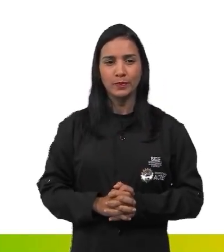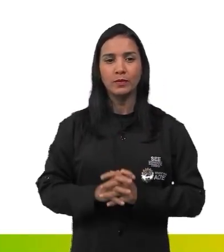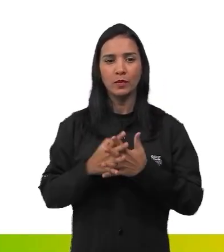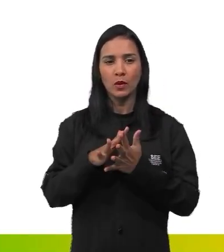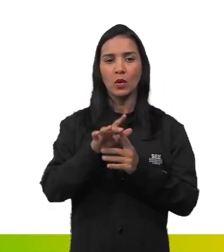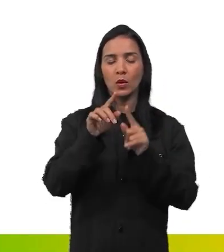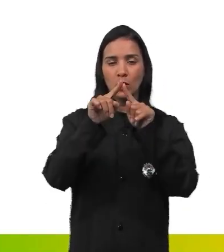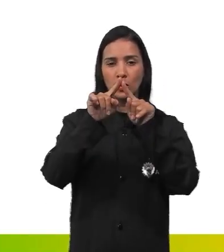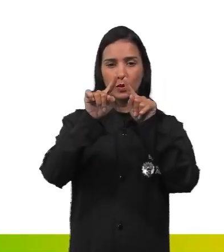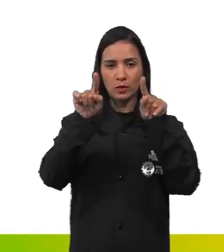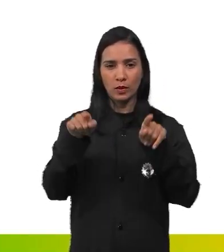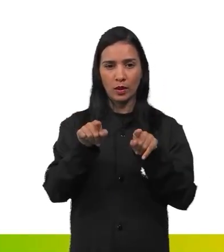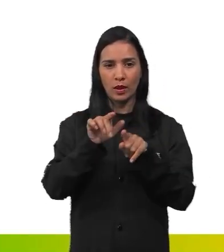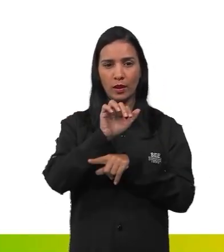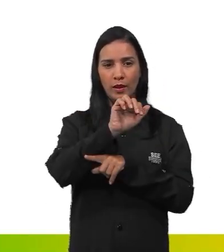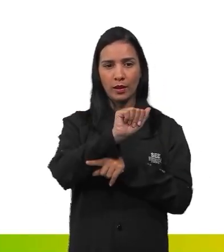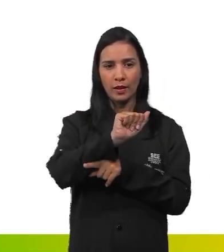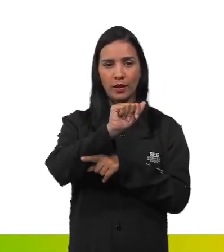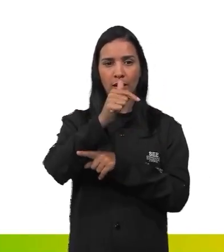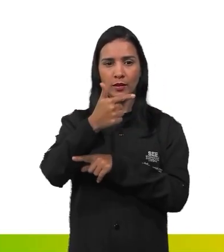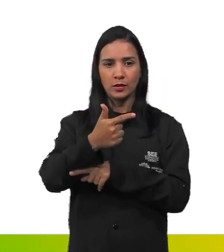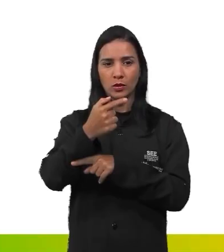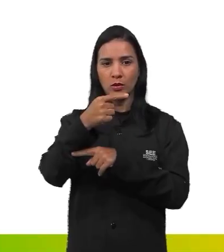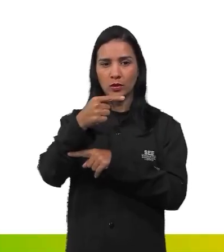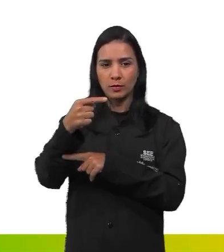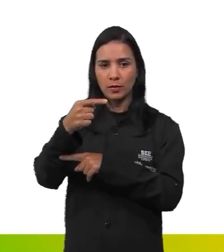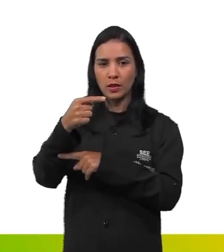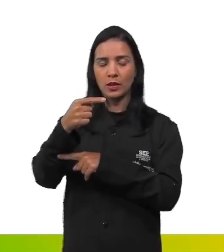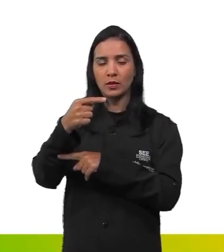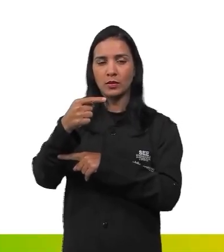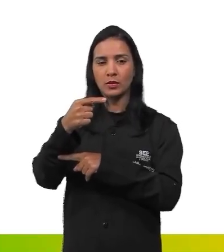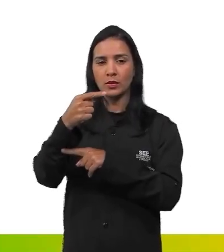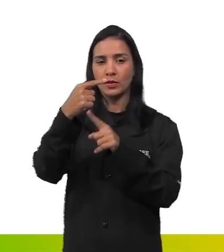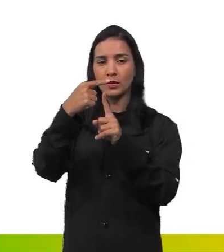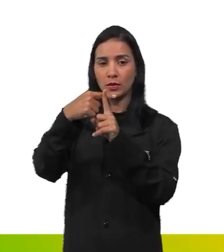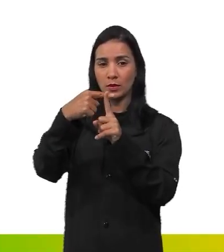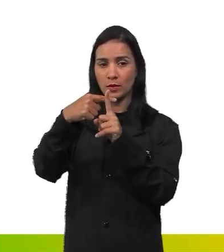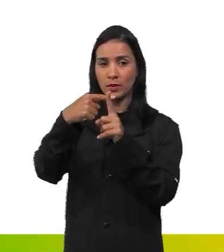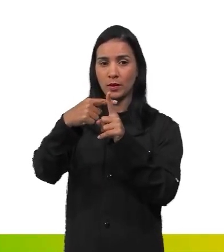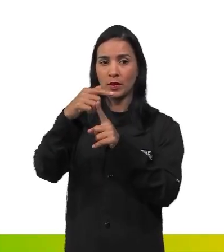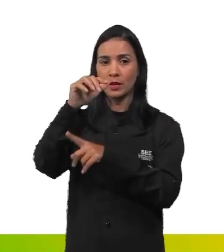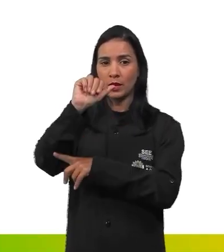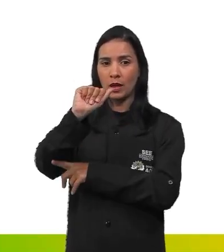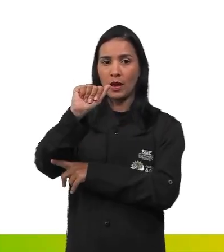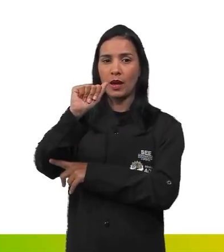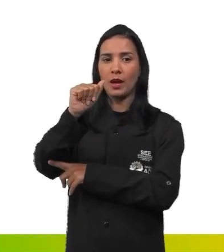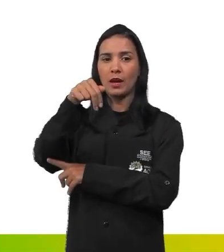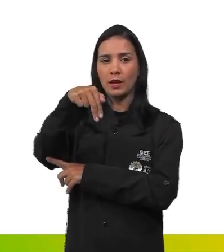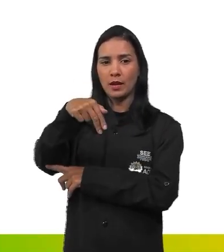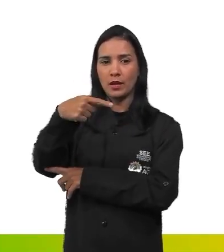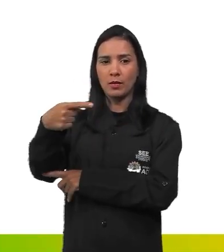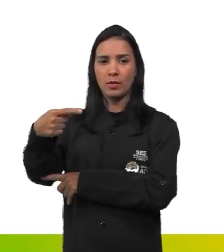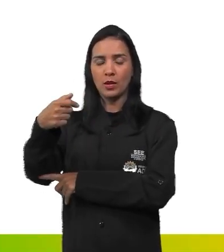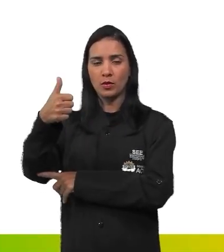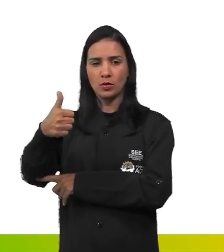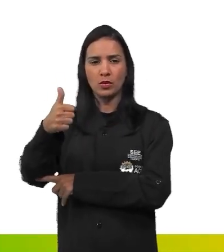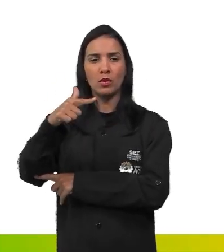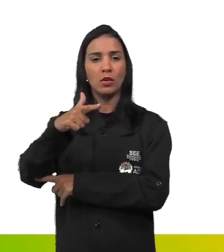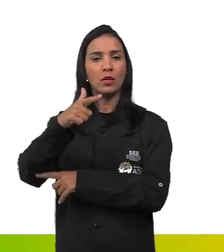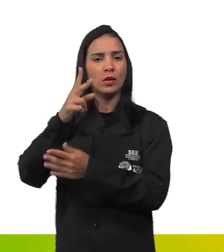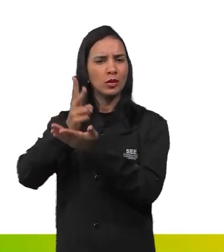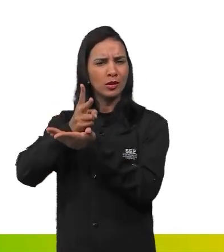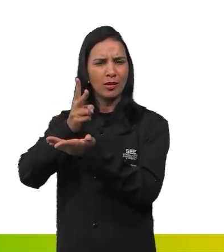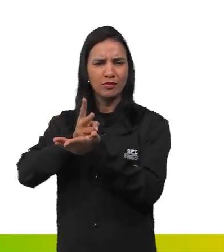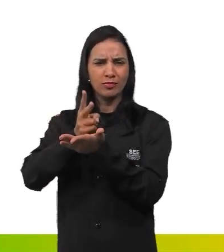Dois menos o AN menos 1, o AN menos 1, e assim por diante, até